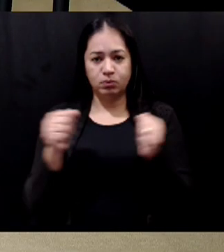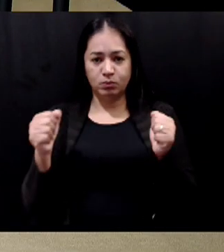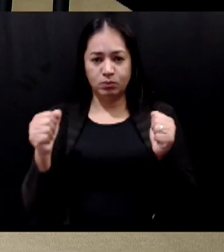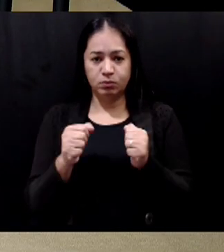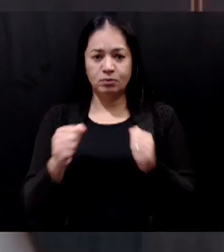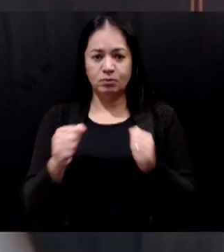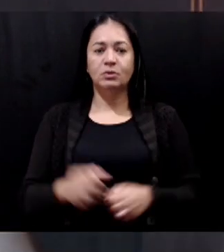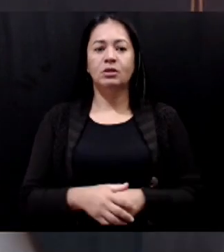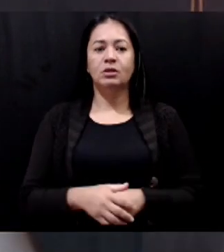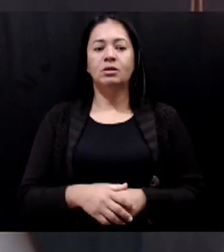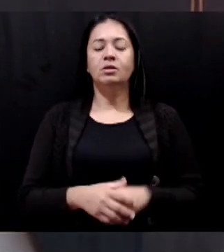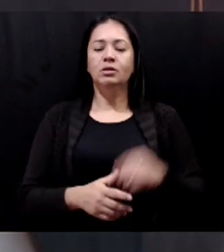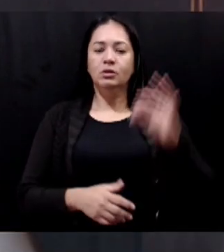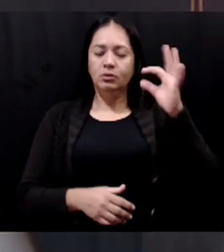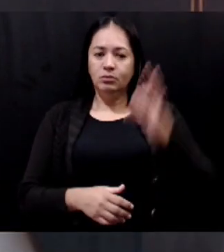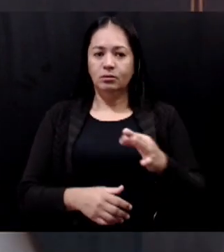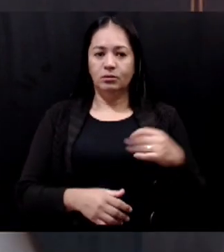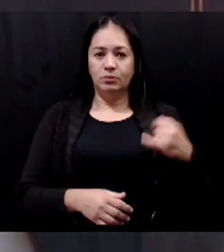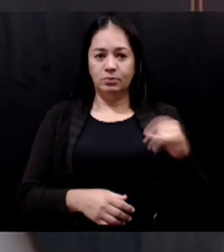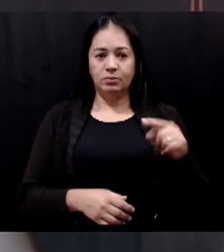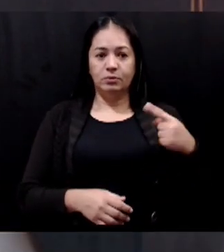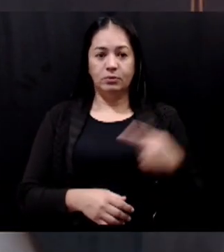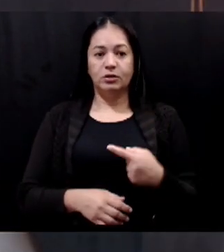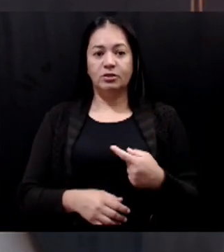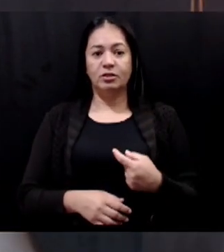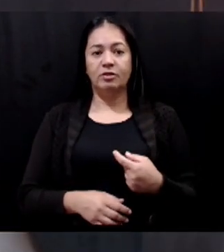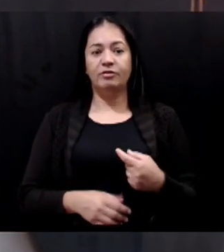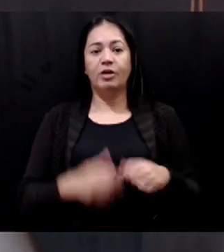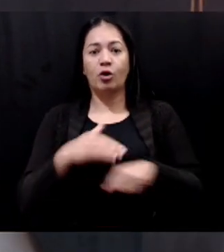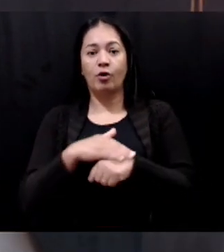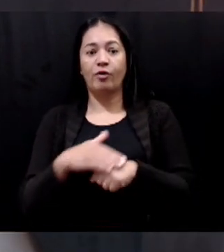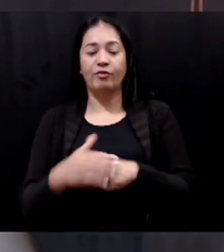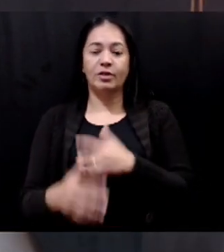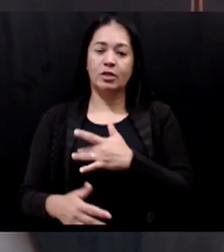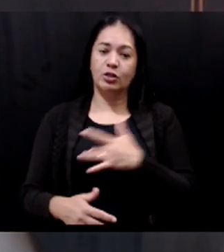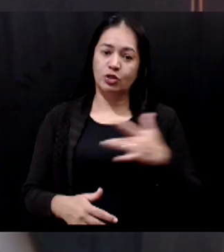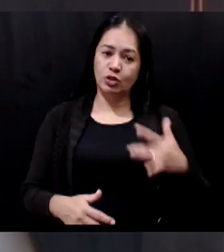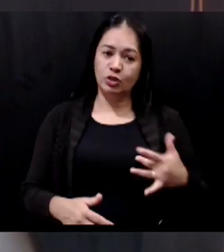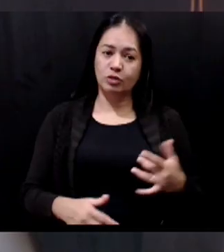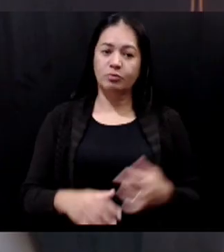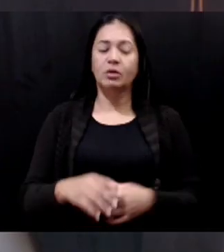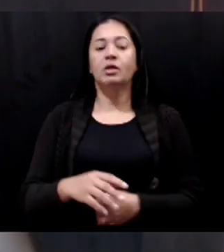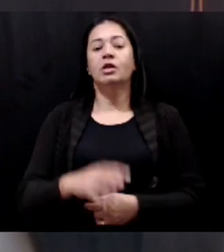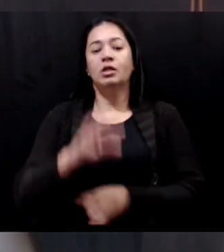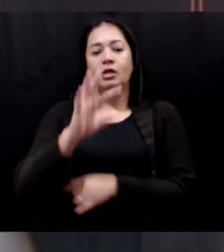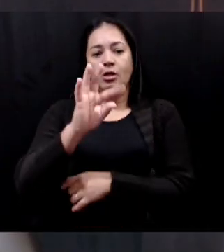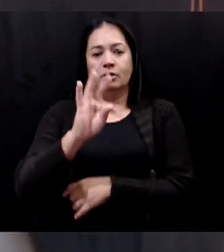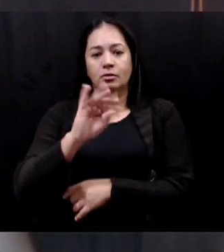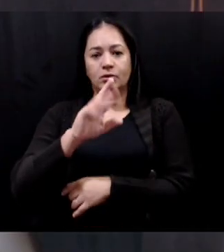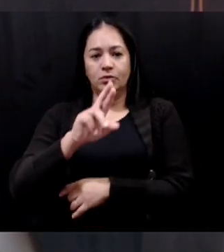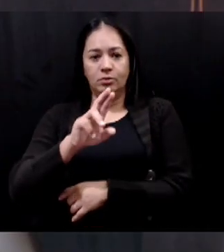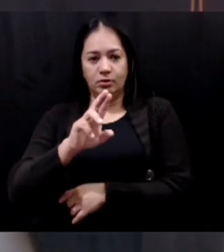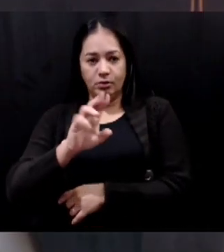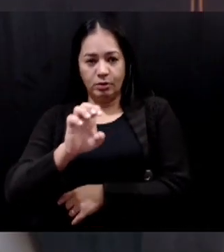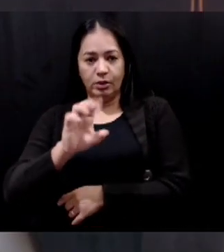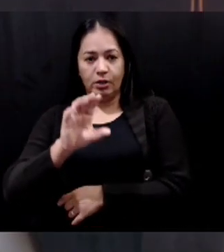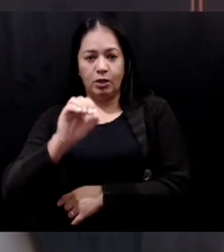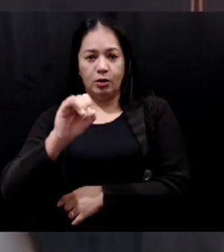certeza. Então, se a gente estiver falando de uma condição de saúde, né, um hipotiroidismo, aí, de fato, acontece uma alteração no